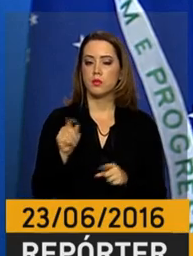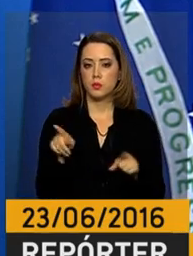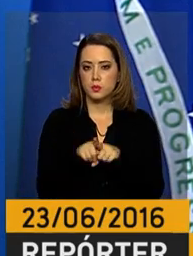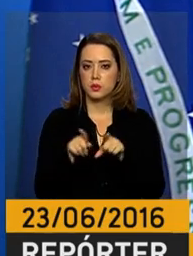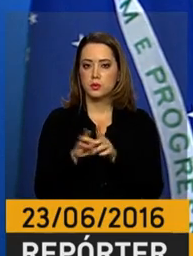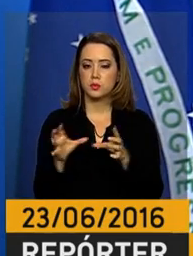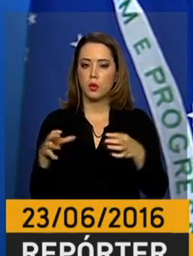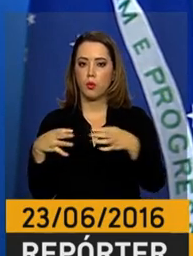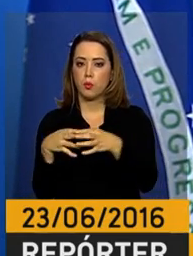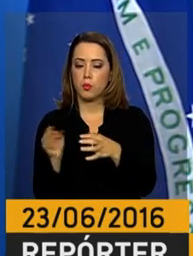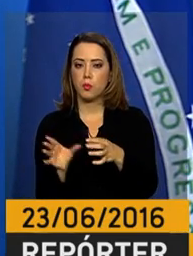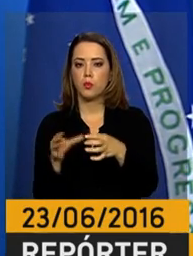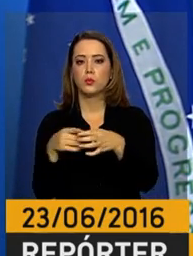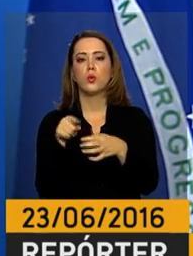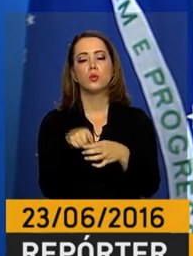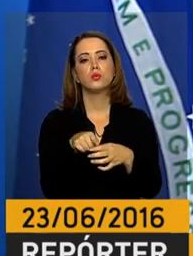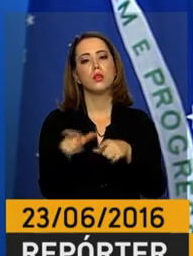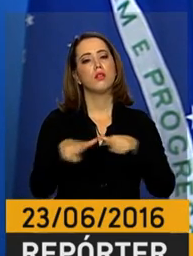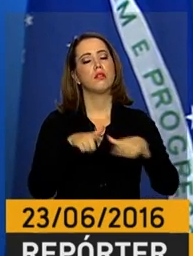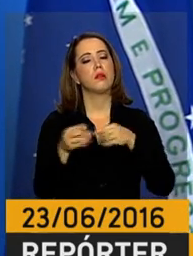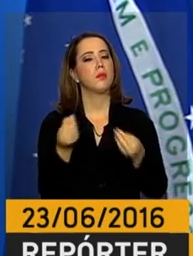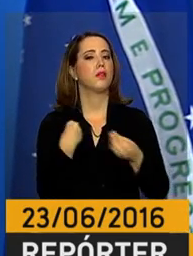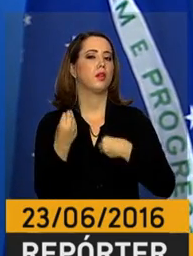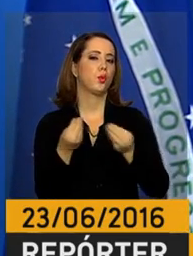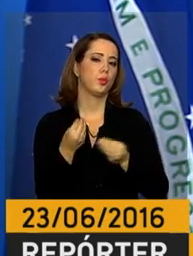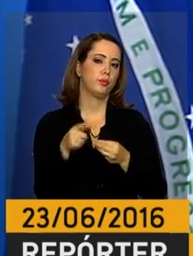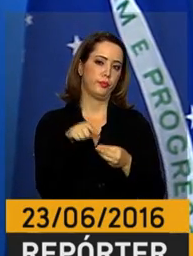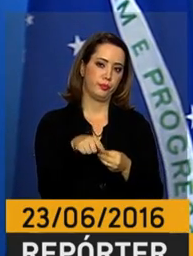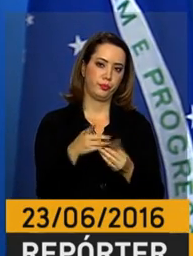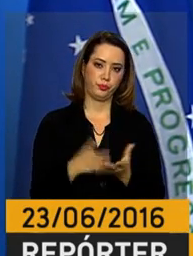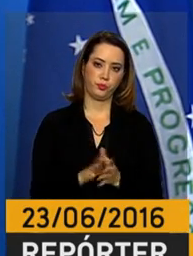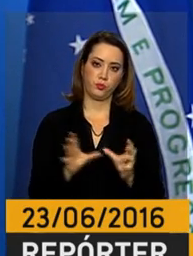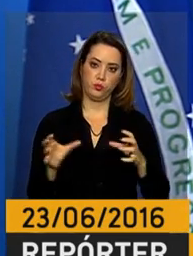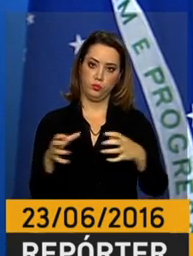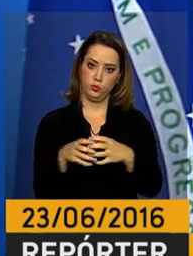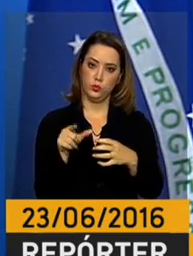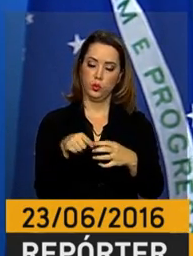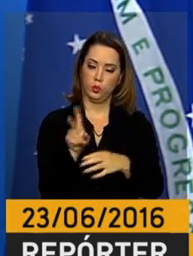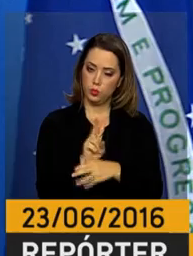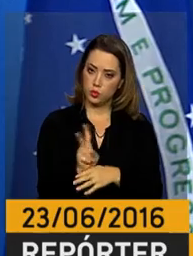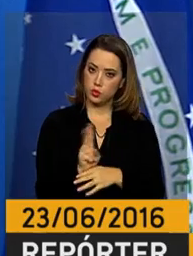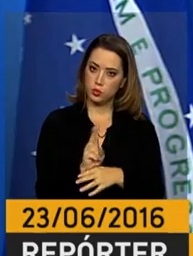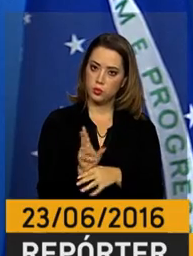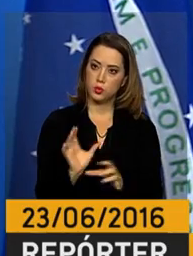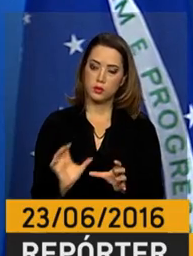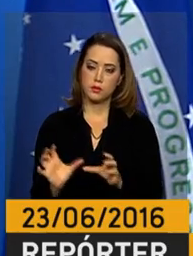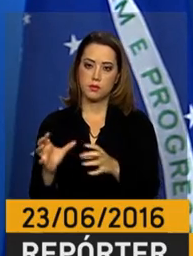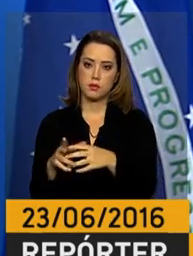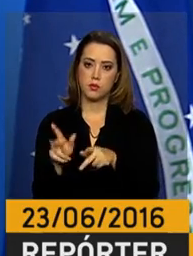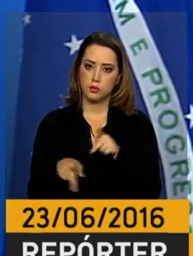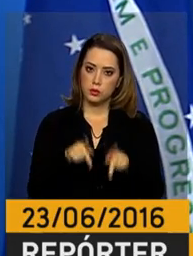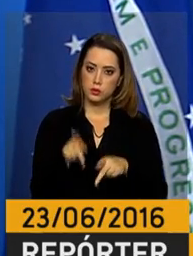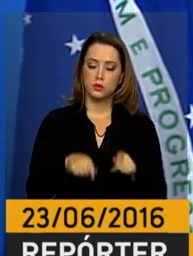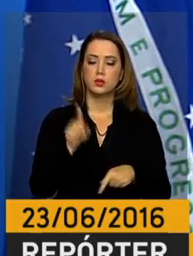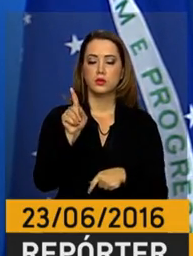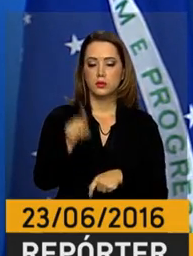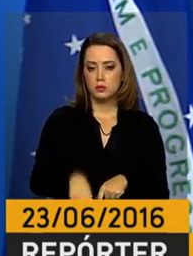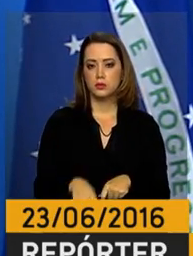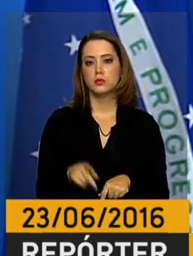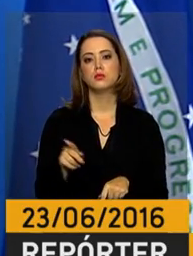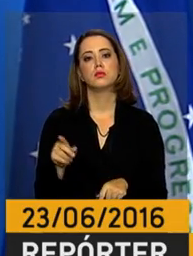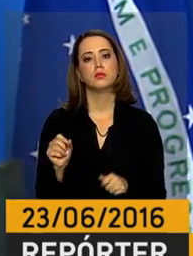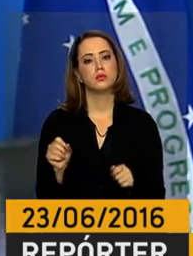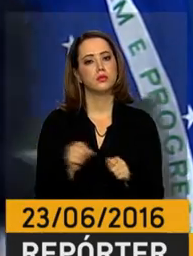de atuação esse novo instrumento de tutela coletiva reconhecidamente eficaz em situações de